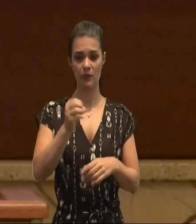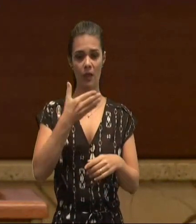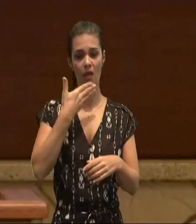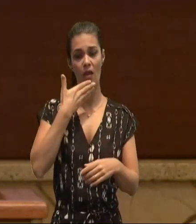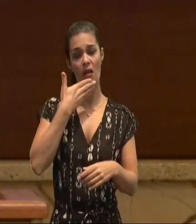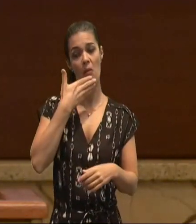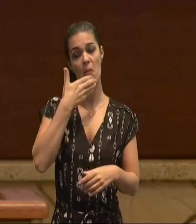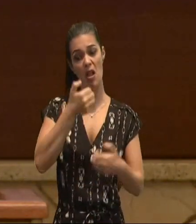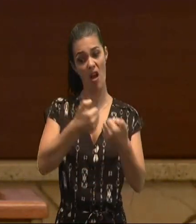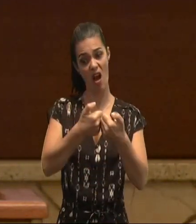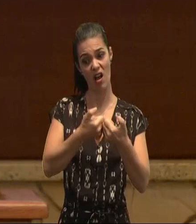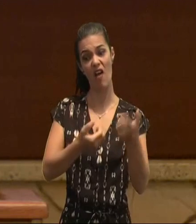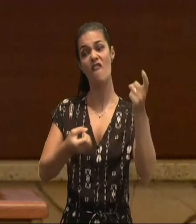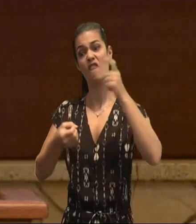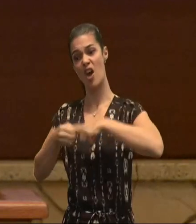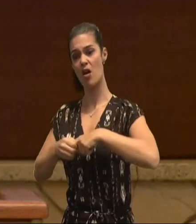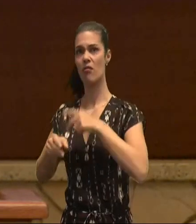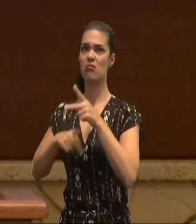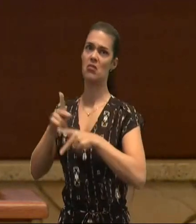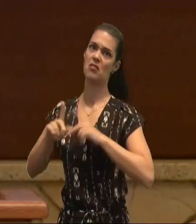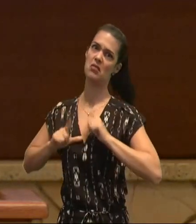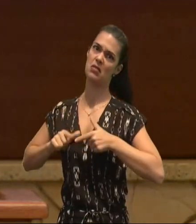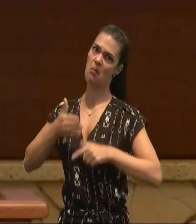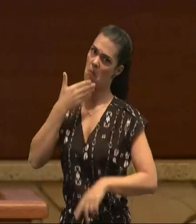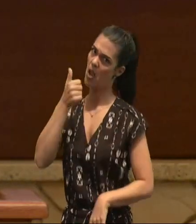devolver a arca do Senhor.